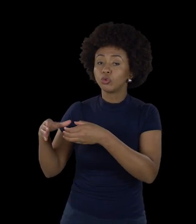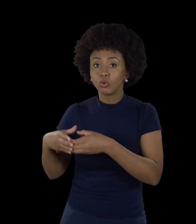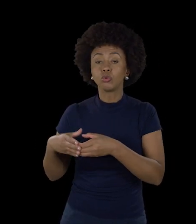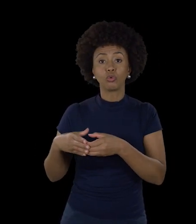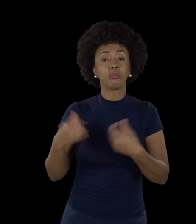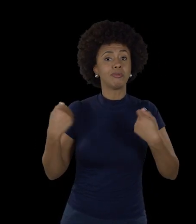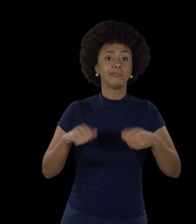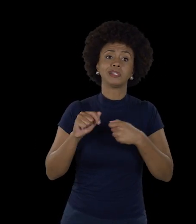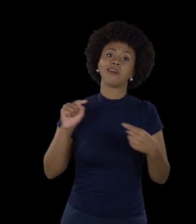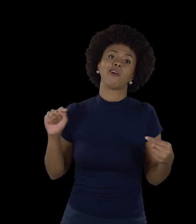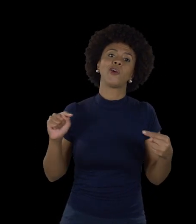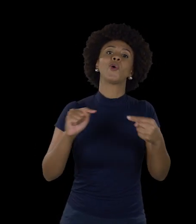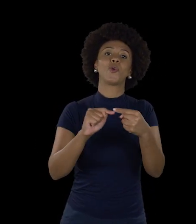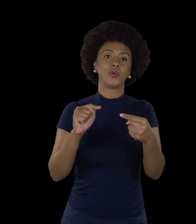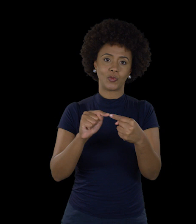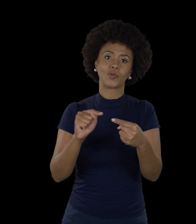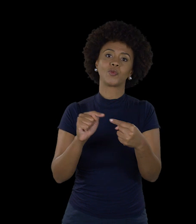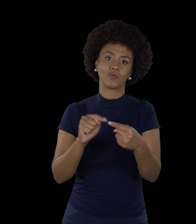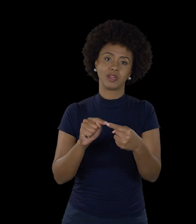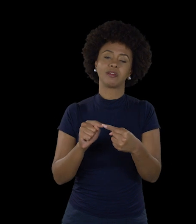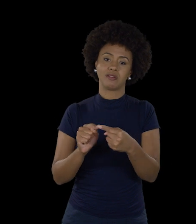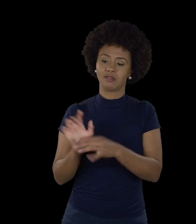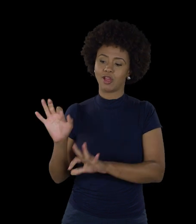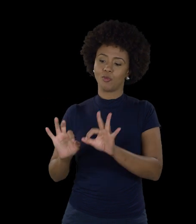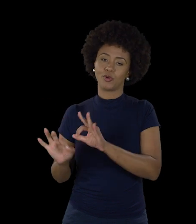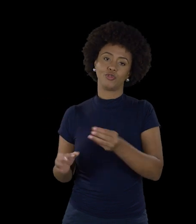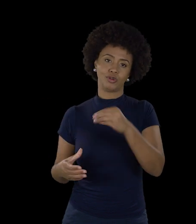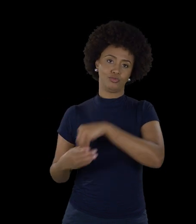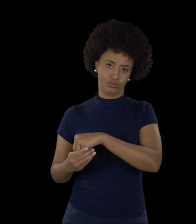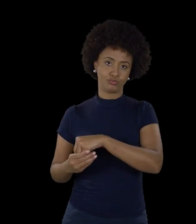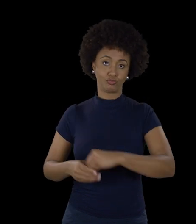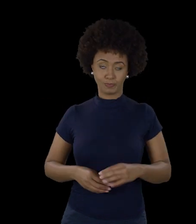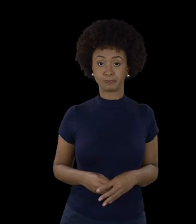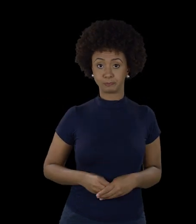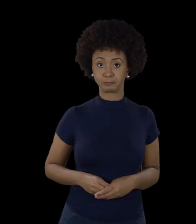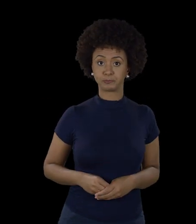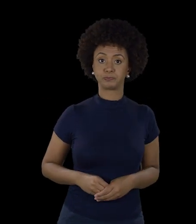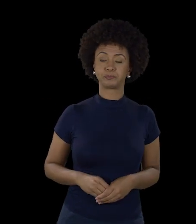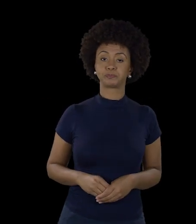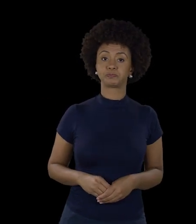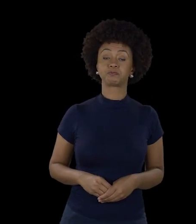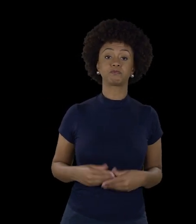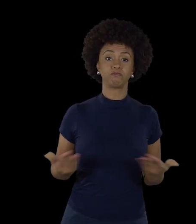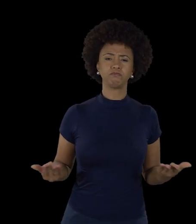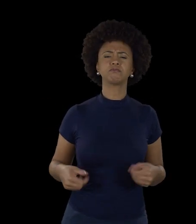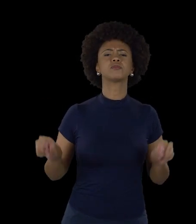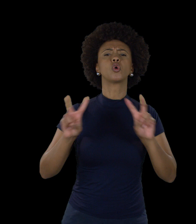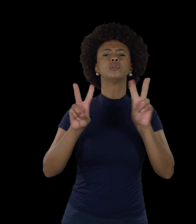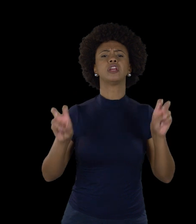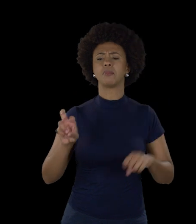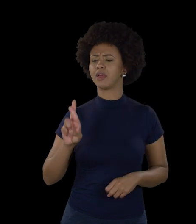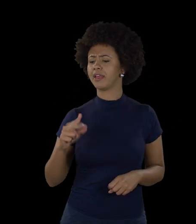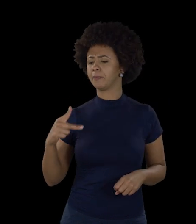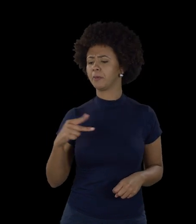estarem contempladas dentro das atividades promovidas pelo projeto. O tema RPPNs não é novo para a